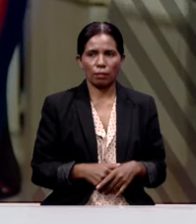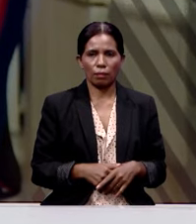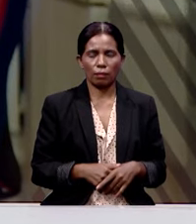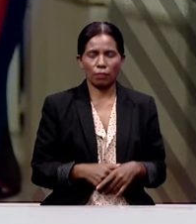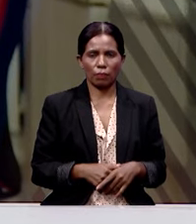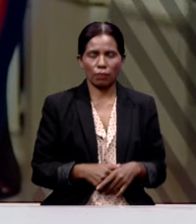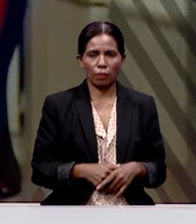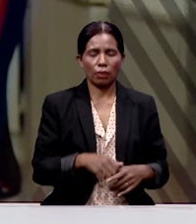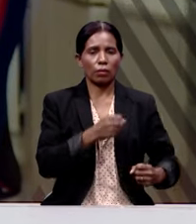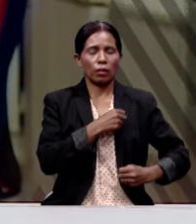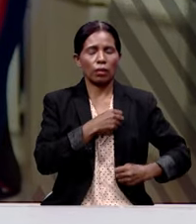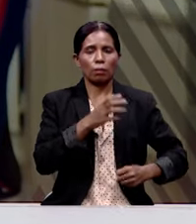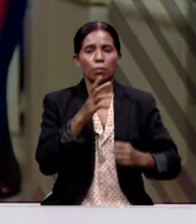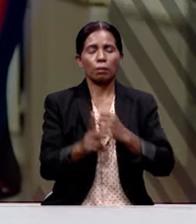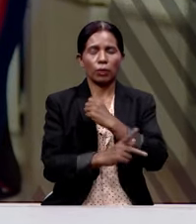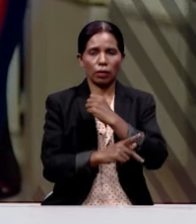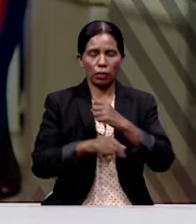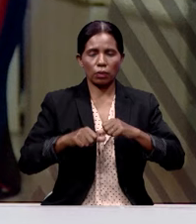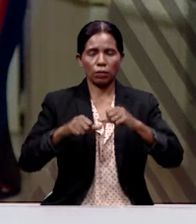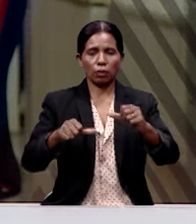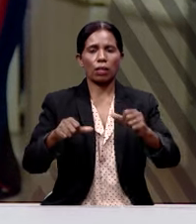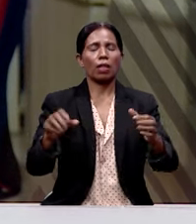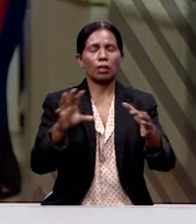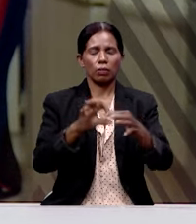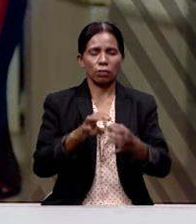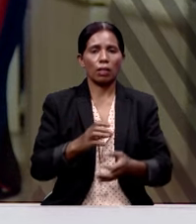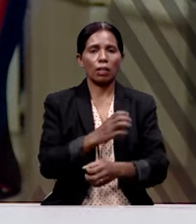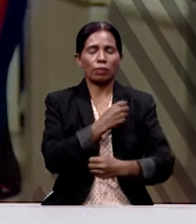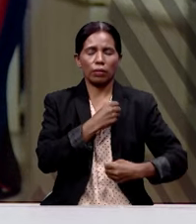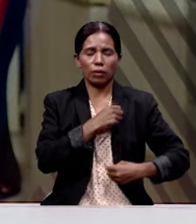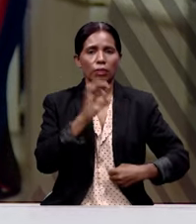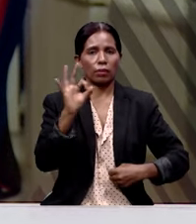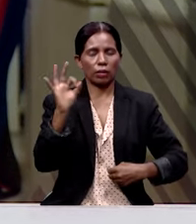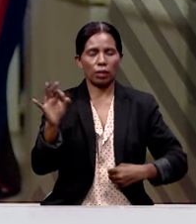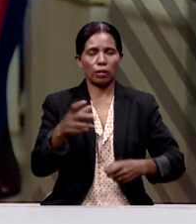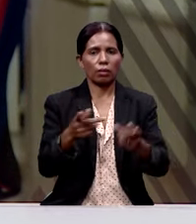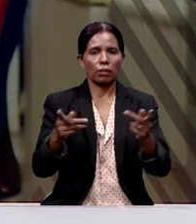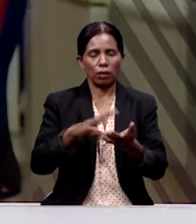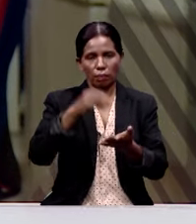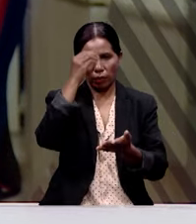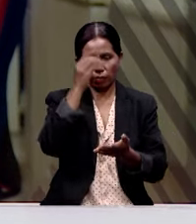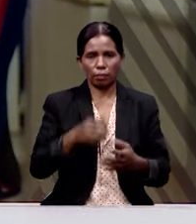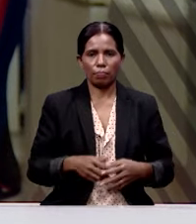Militar Portugal se continua a apoiar membro FFDTL e a área formação.